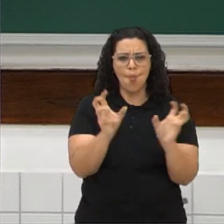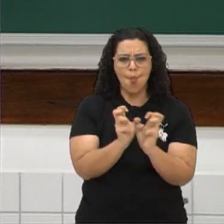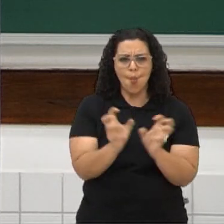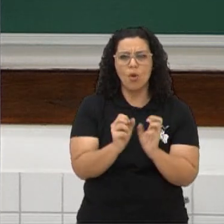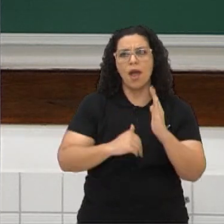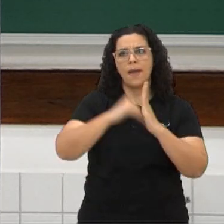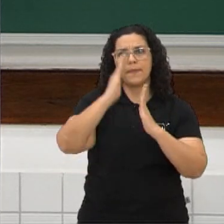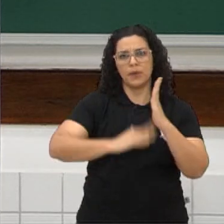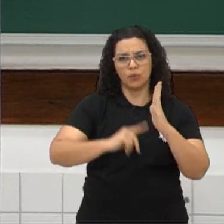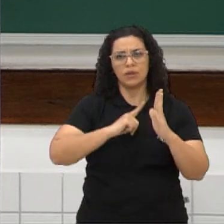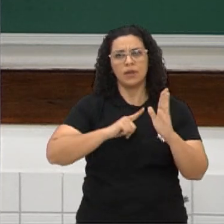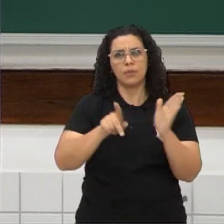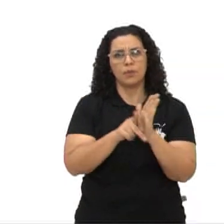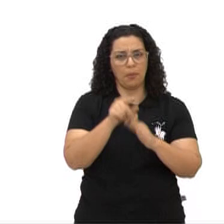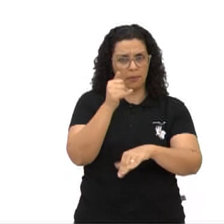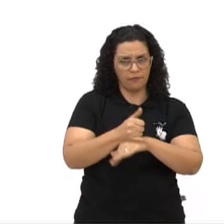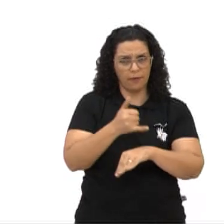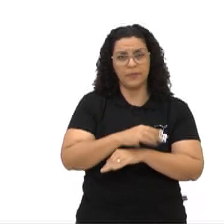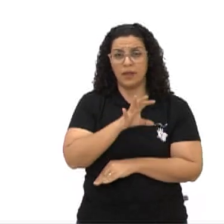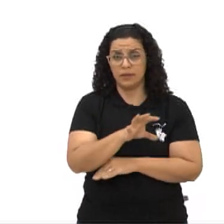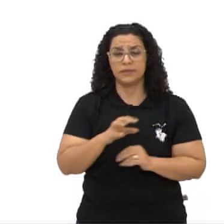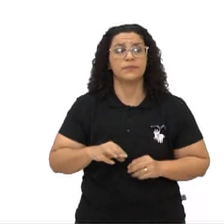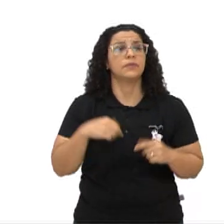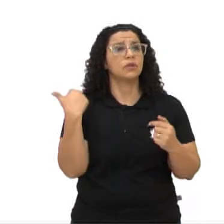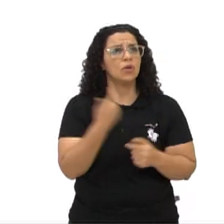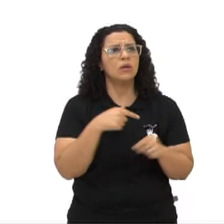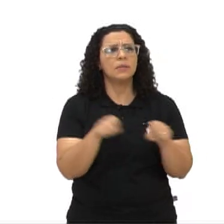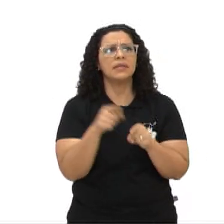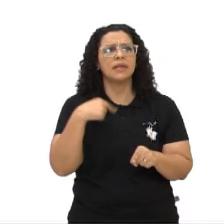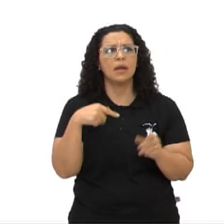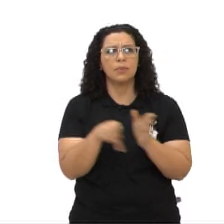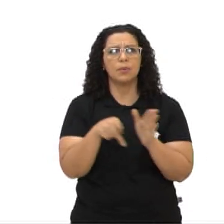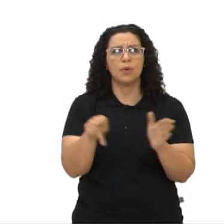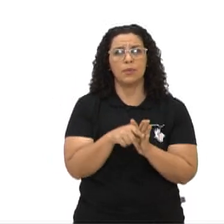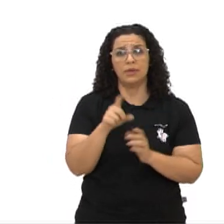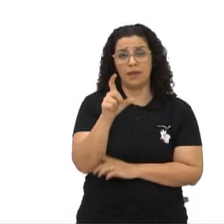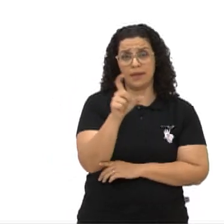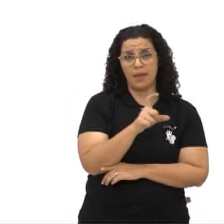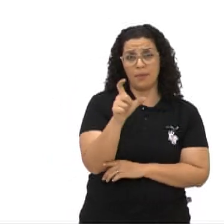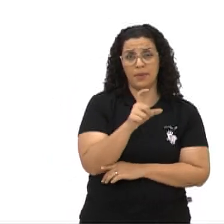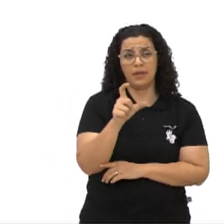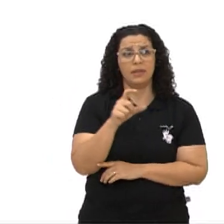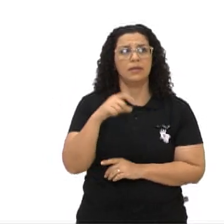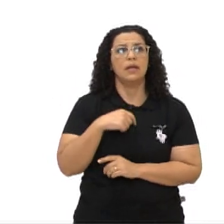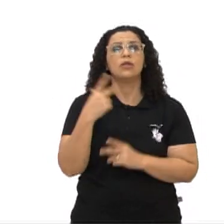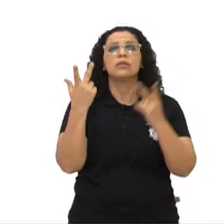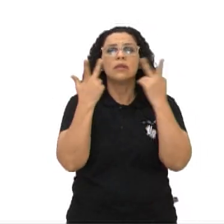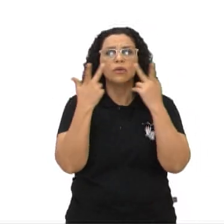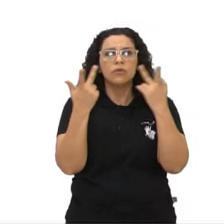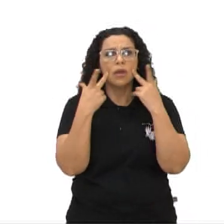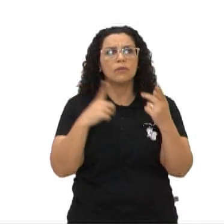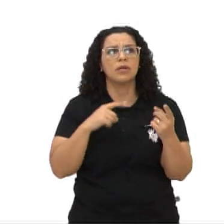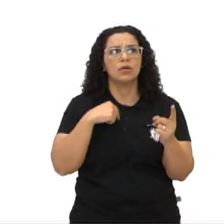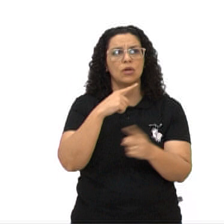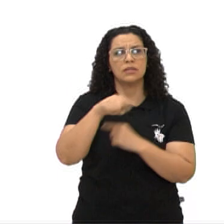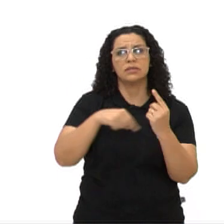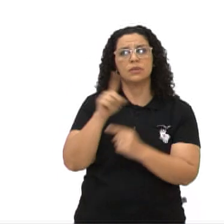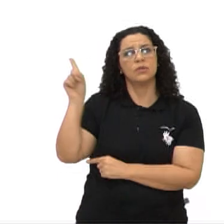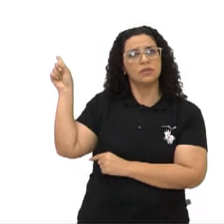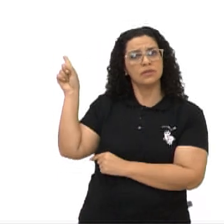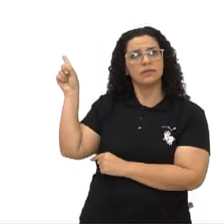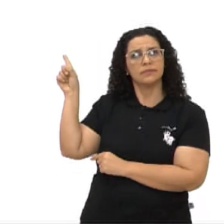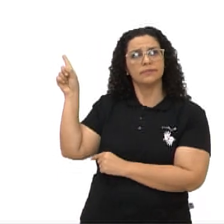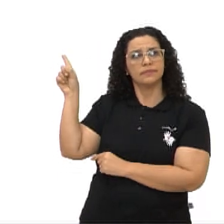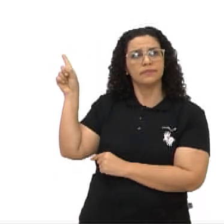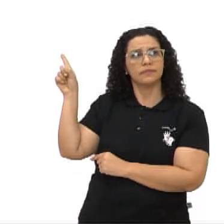eletrólise. Então, o que acontece? Quando a gente tem a formação da pilha no processo espontâneo, a gente vai ter essa